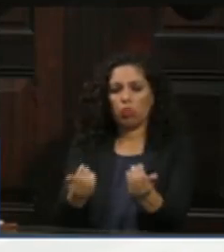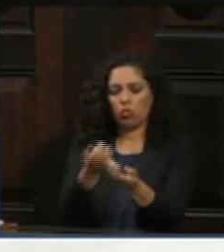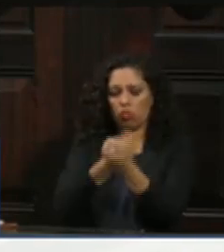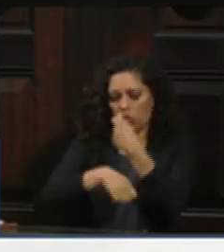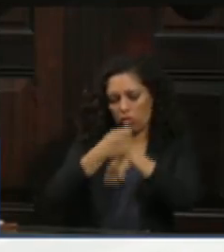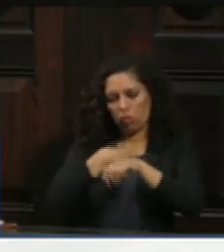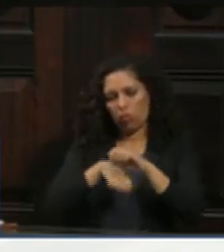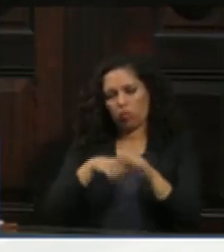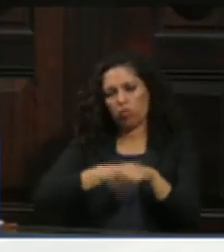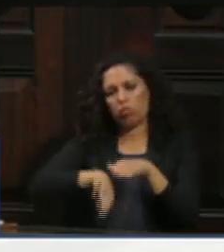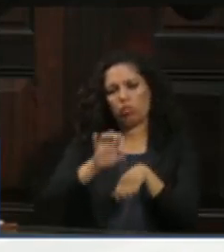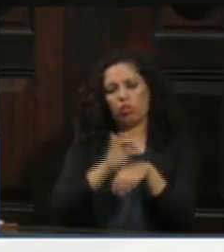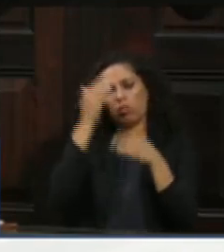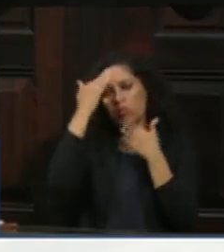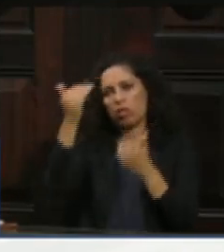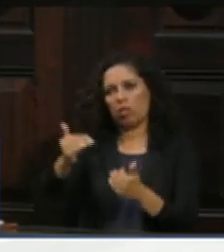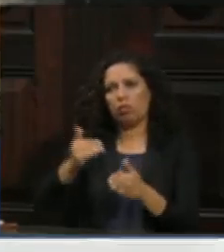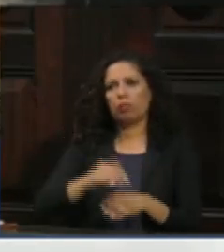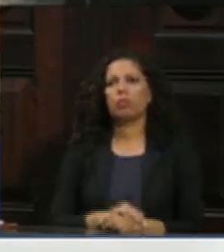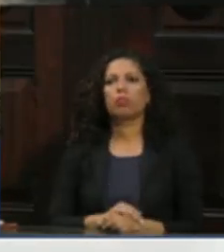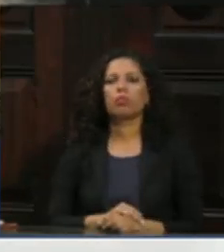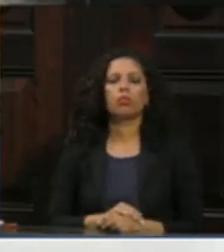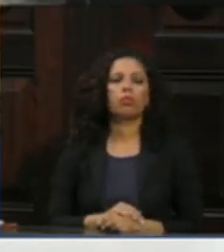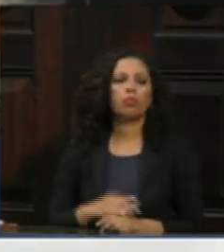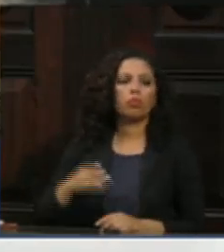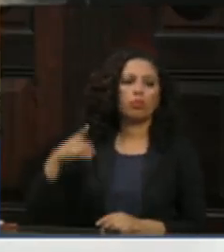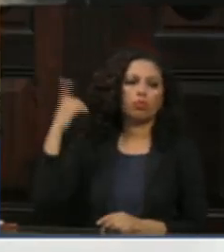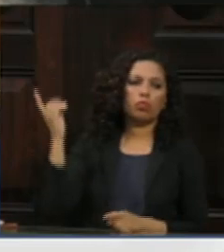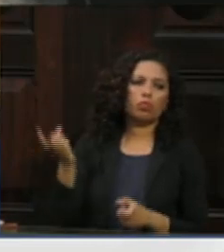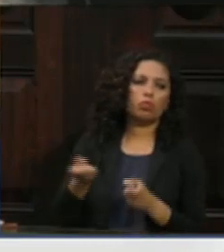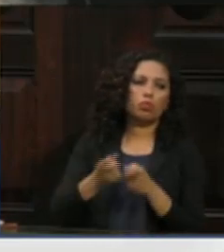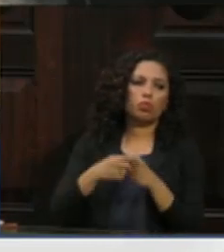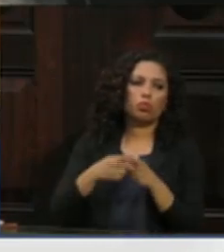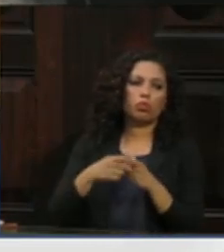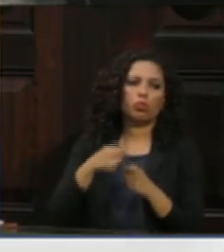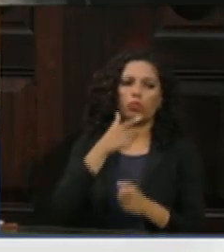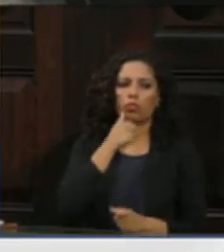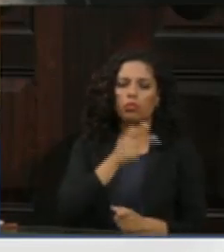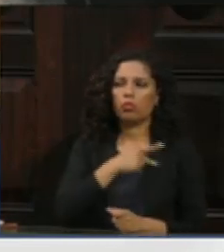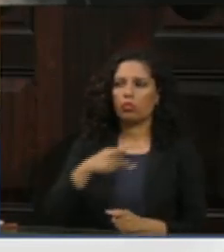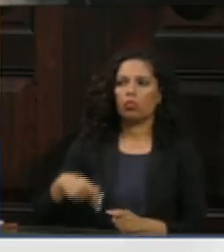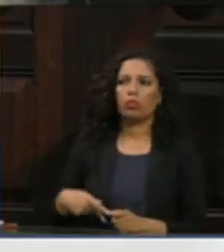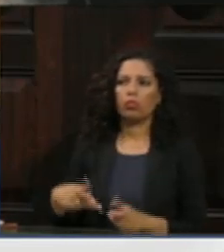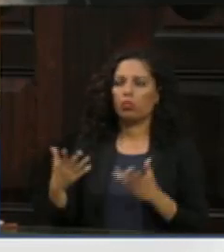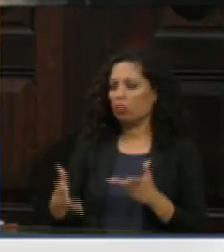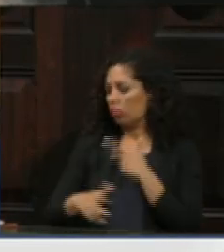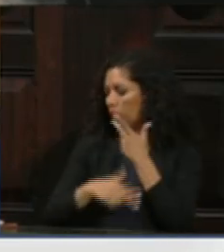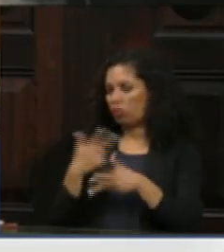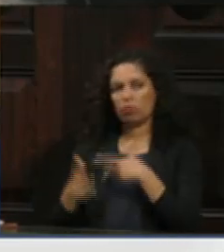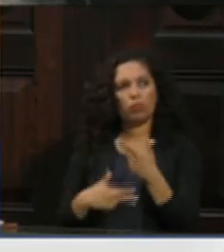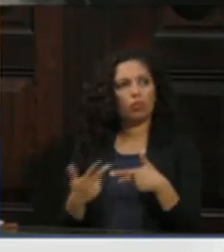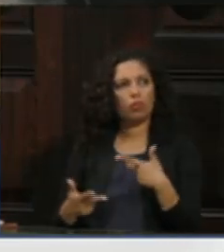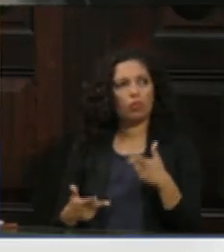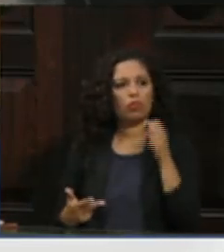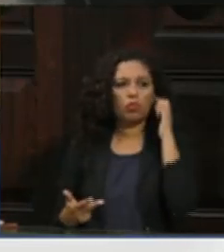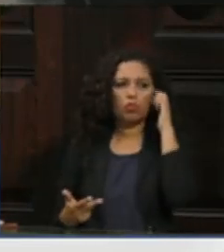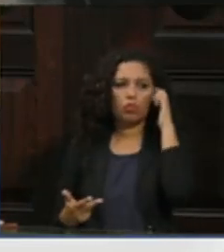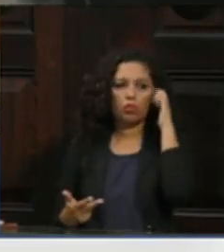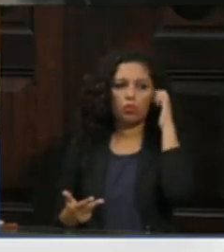estipulando receitas, né, estimulando outras cooperativas, foi mencionado aqui, de